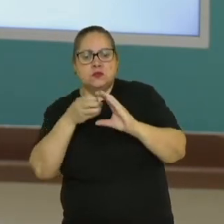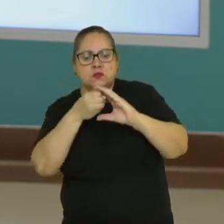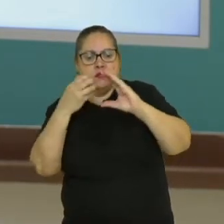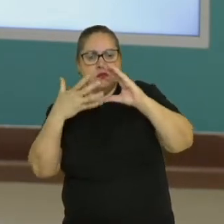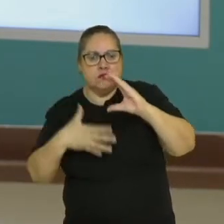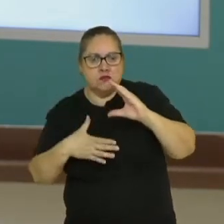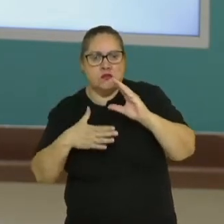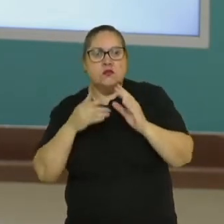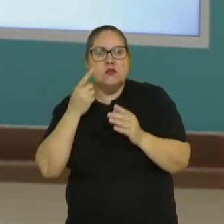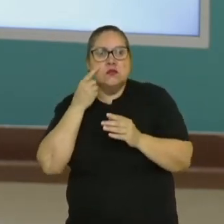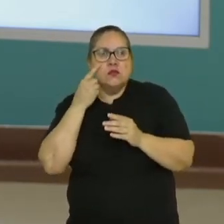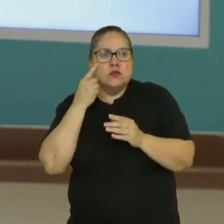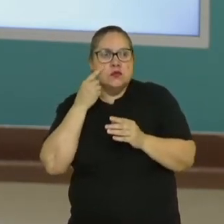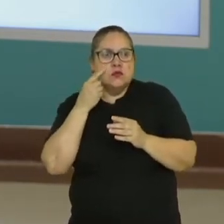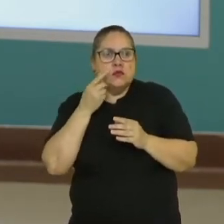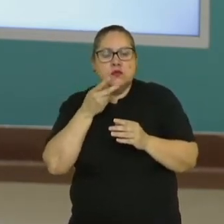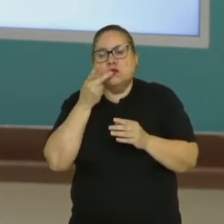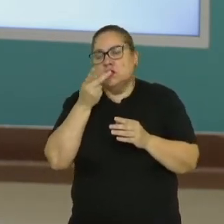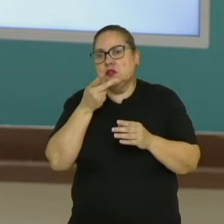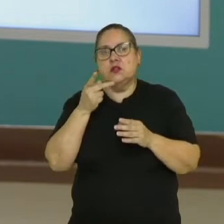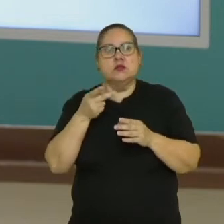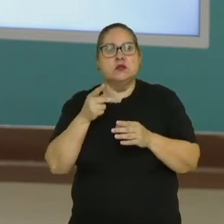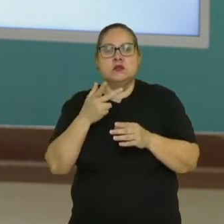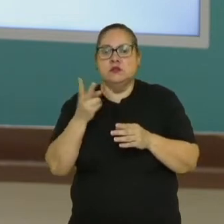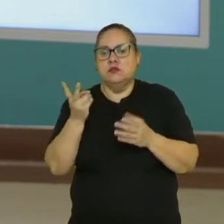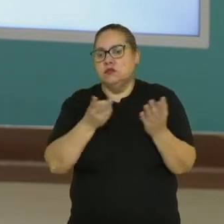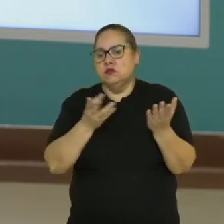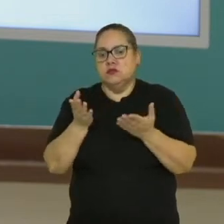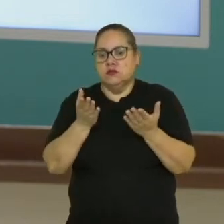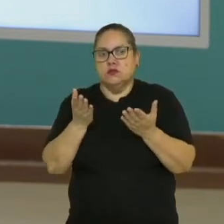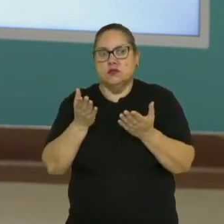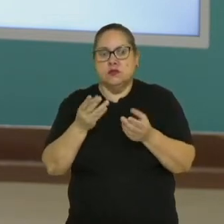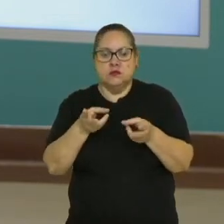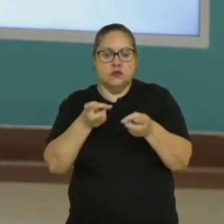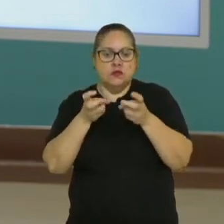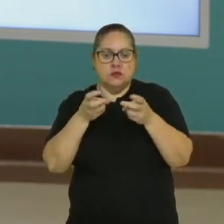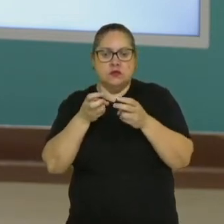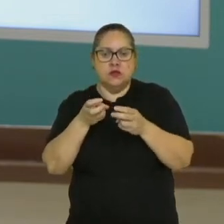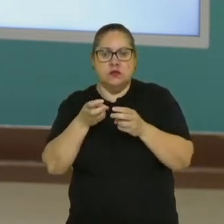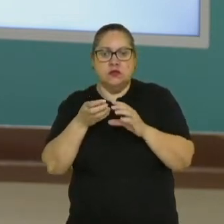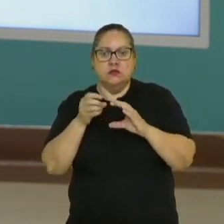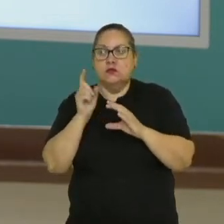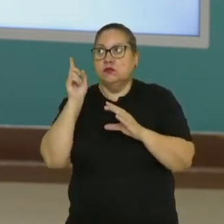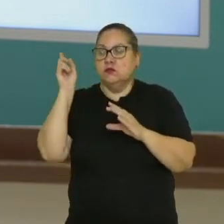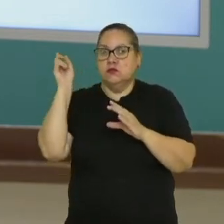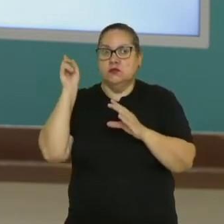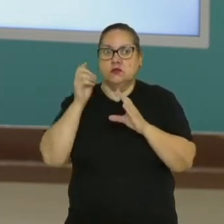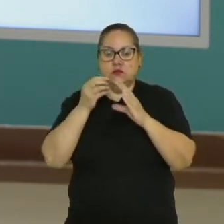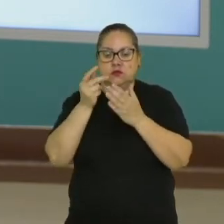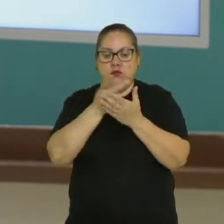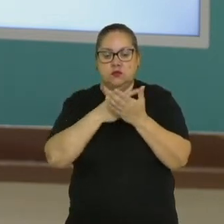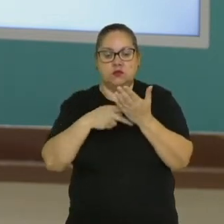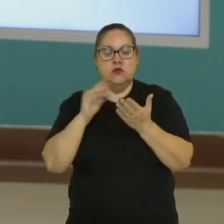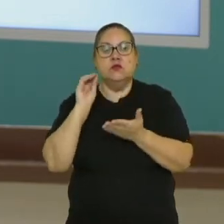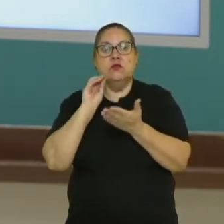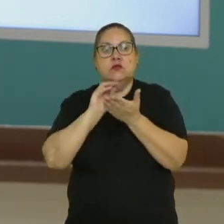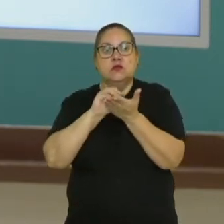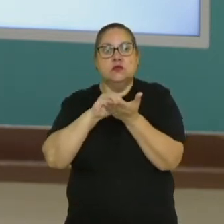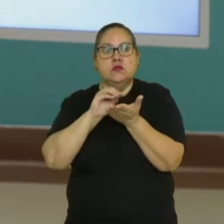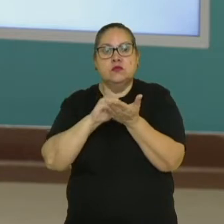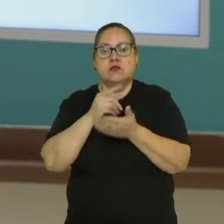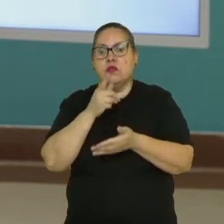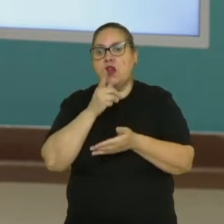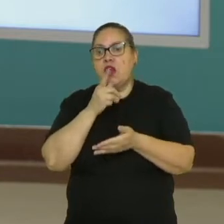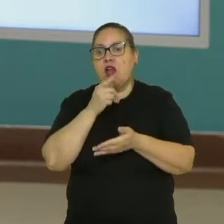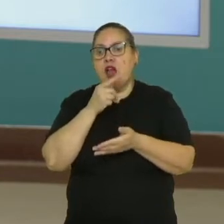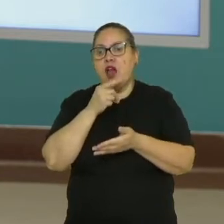gente consegue dizer, mas não necessariamente perceber na imagem. Por exemplo, a ausência da água